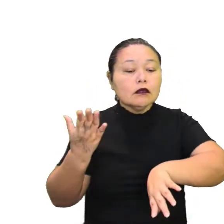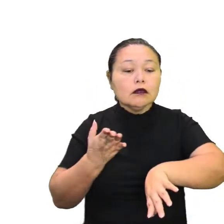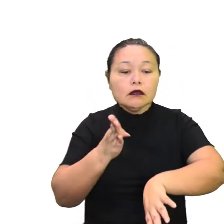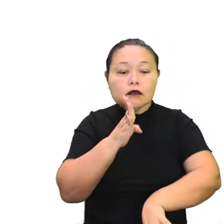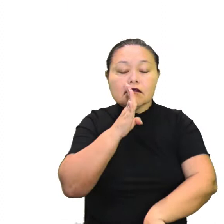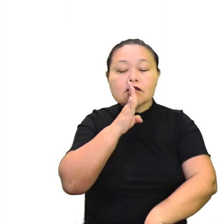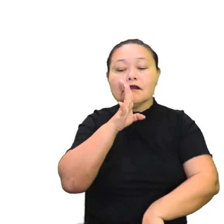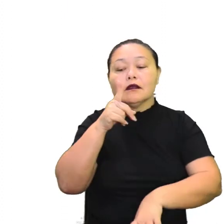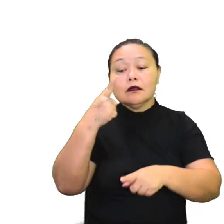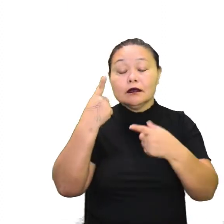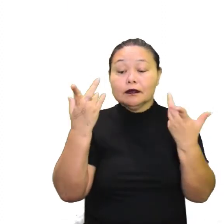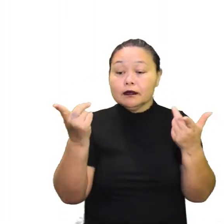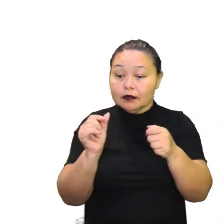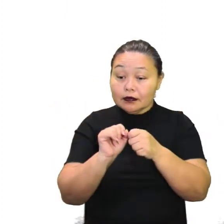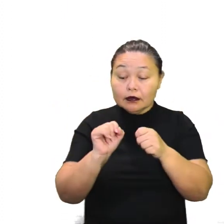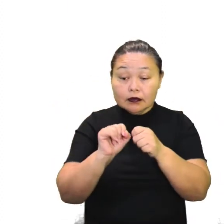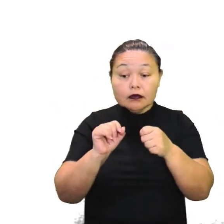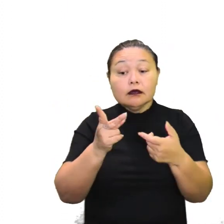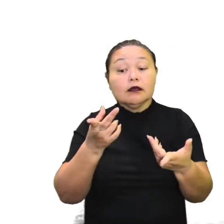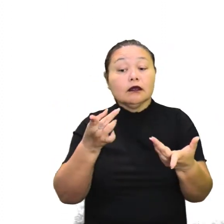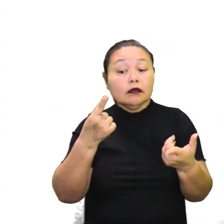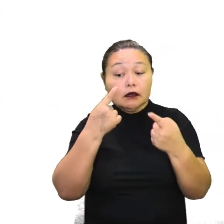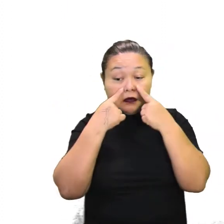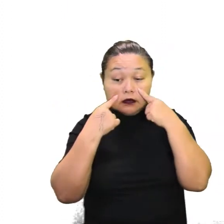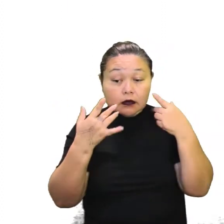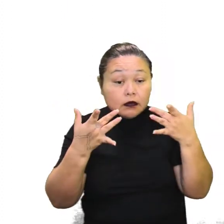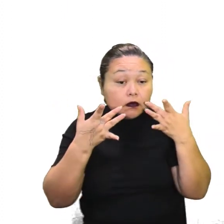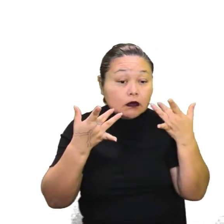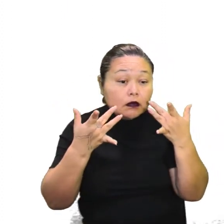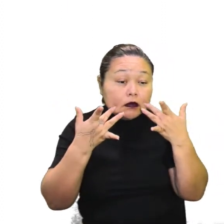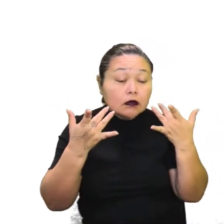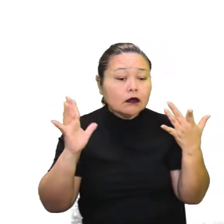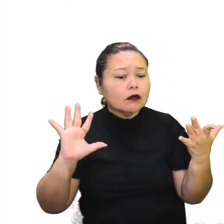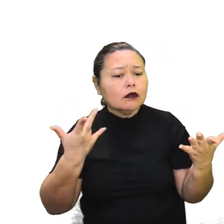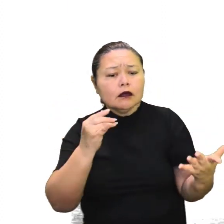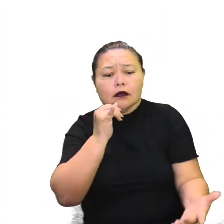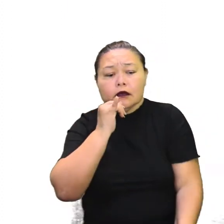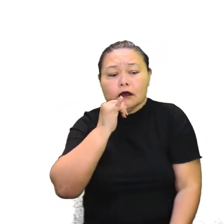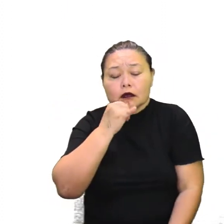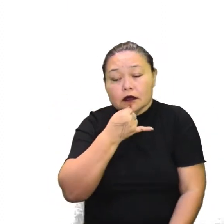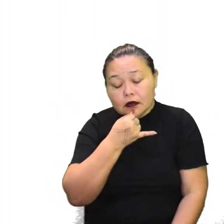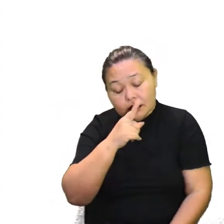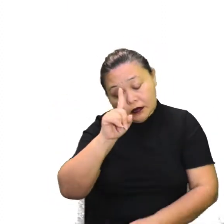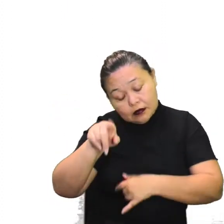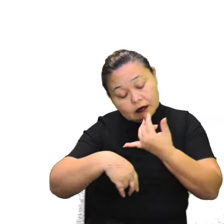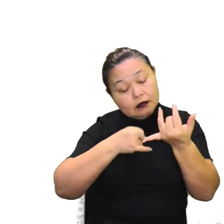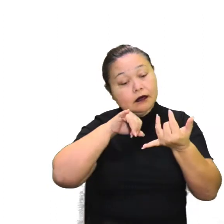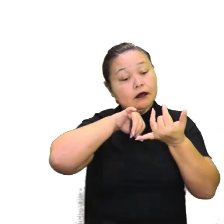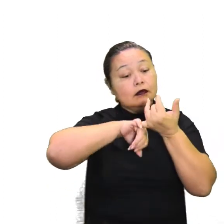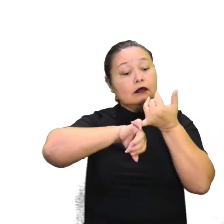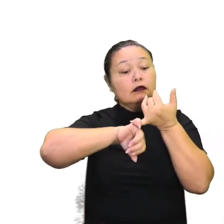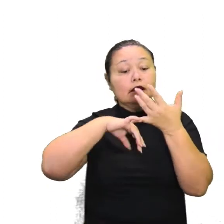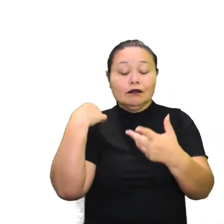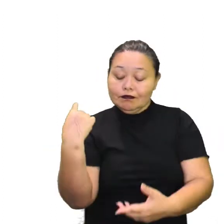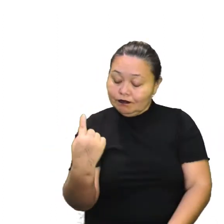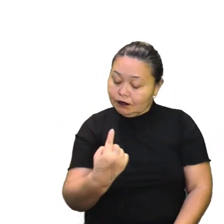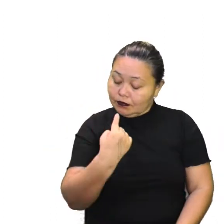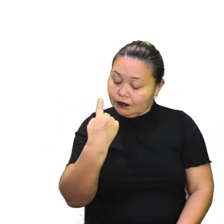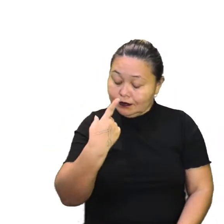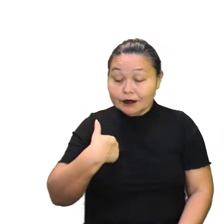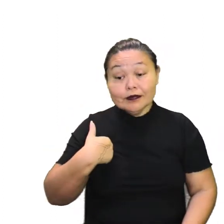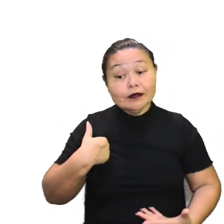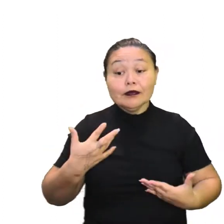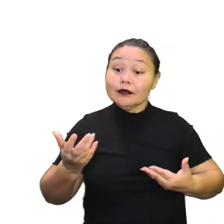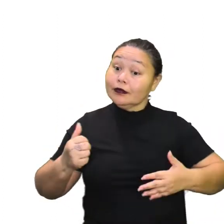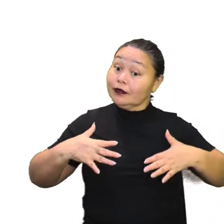momento imóvel fez-se o drama. De repente, fez-se de triste o que se fez amante, e de sozinho que